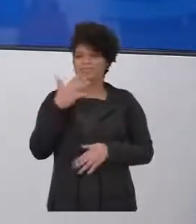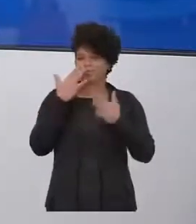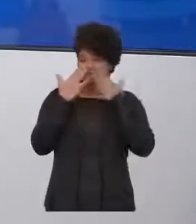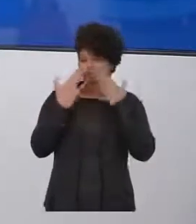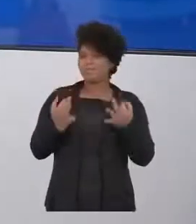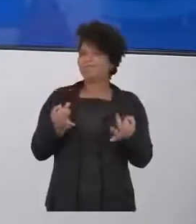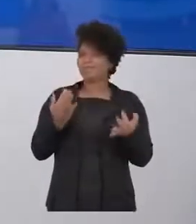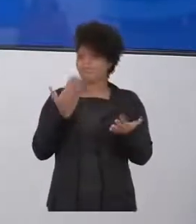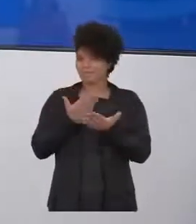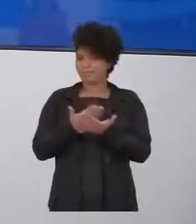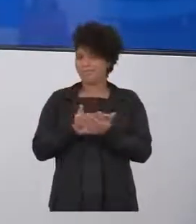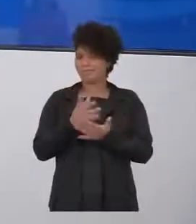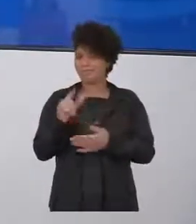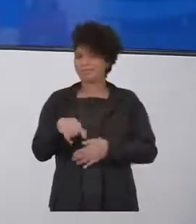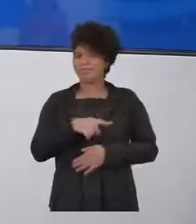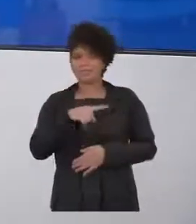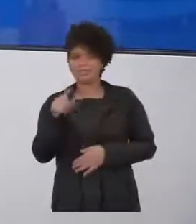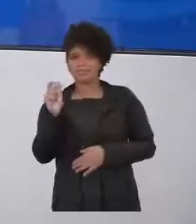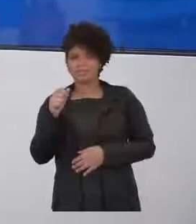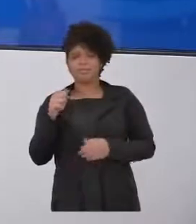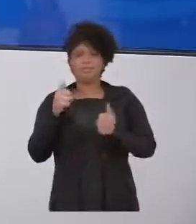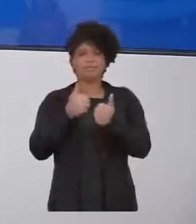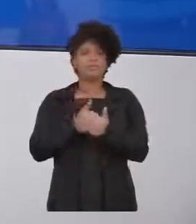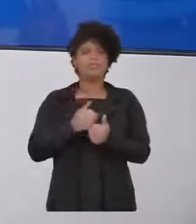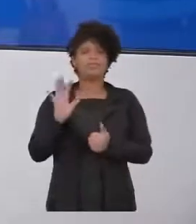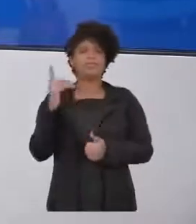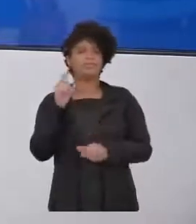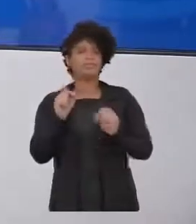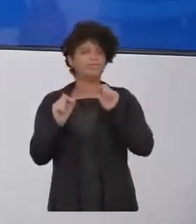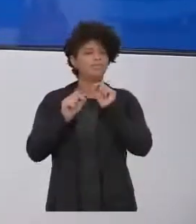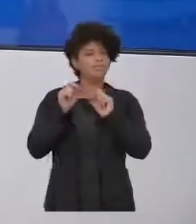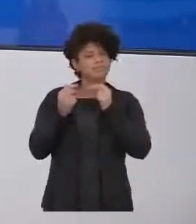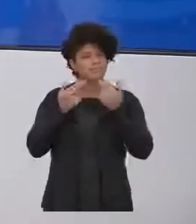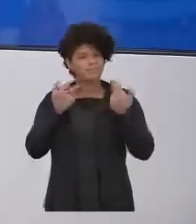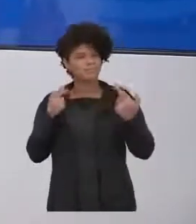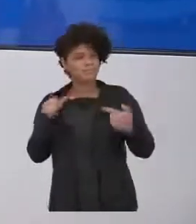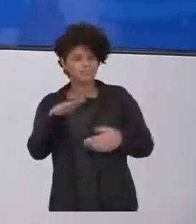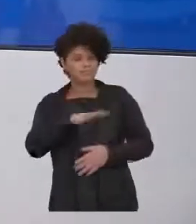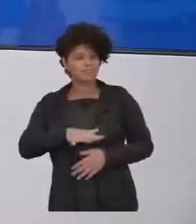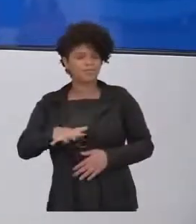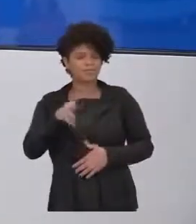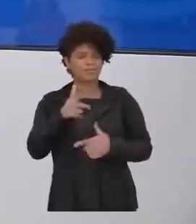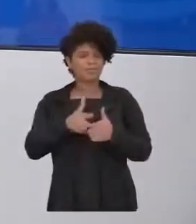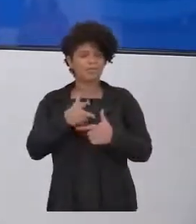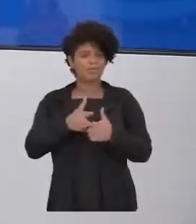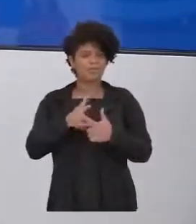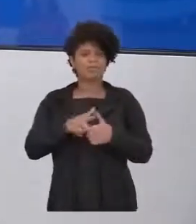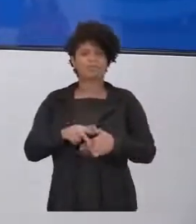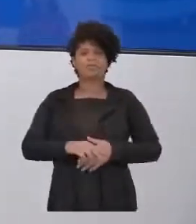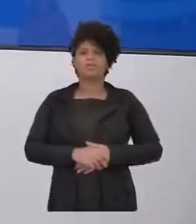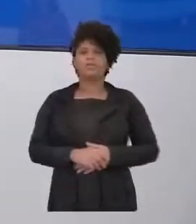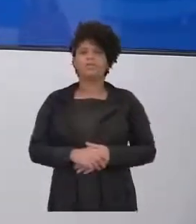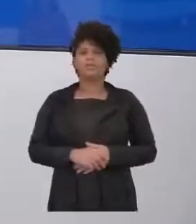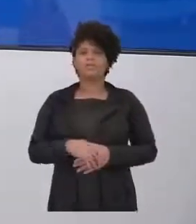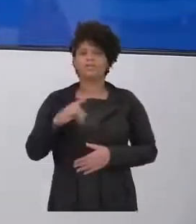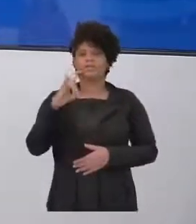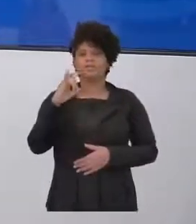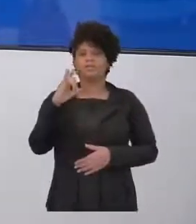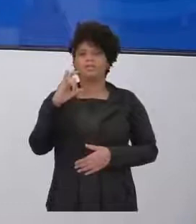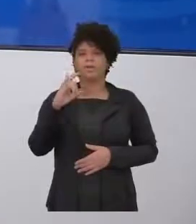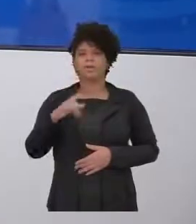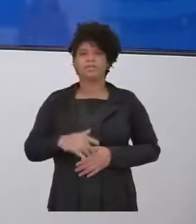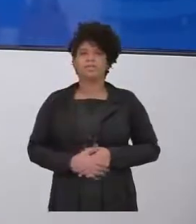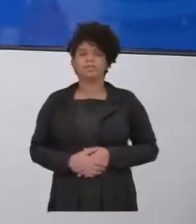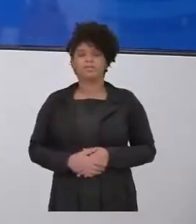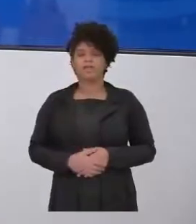antenados nessa aula e vocês também podem acompanhar o que está acontecendo de novidade aqui nos estúdios, como serão as aulas no nosso Instagram, Língua Portuguesa,